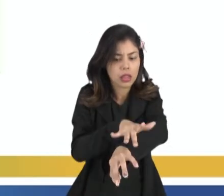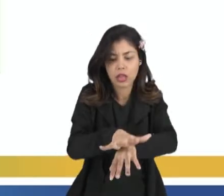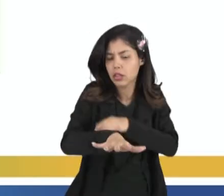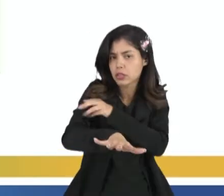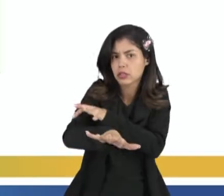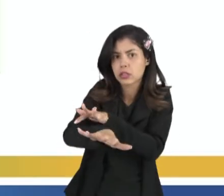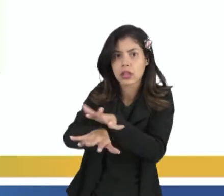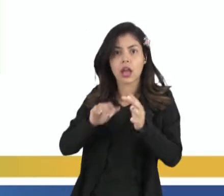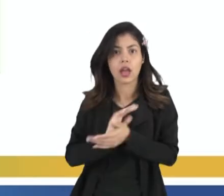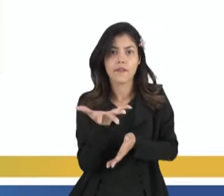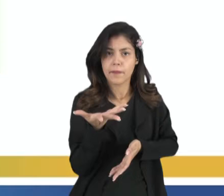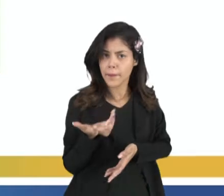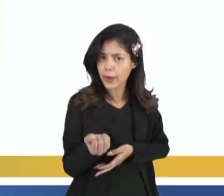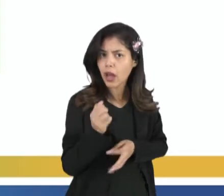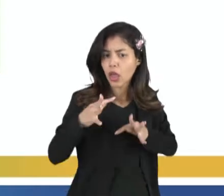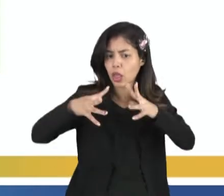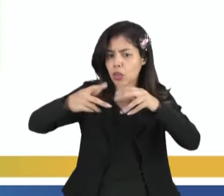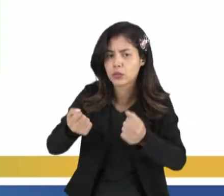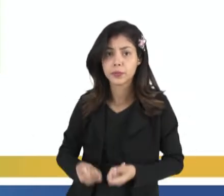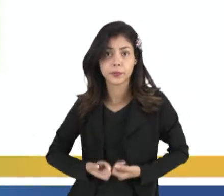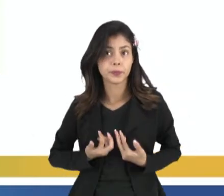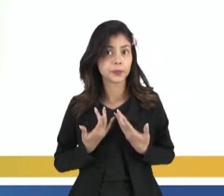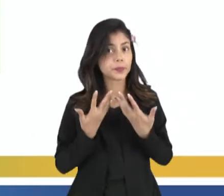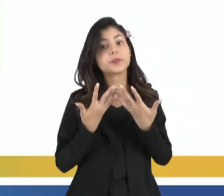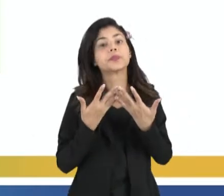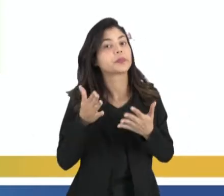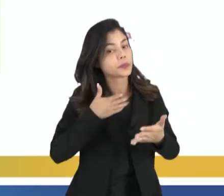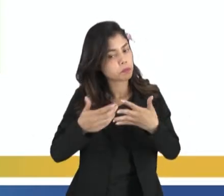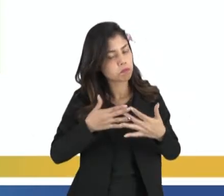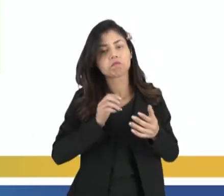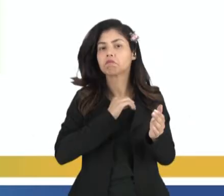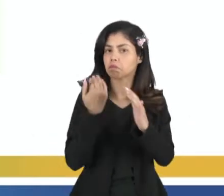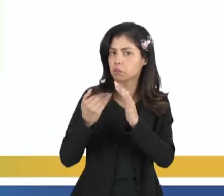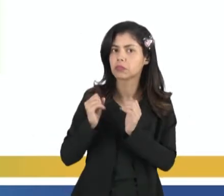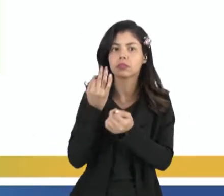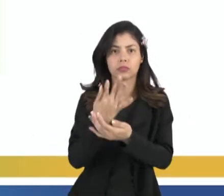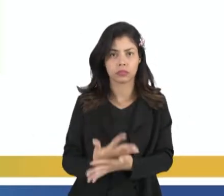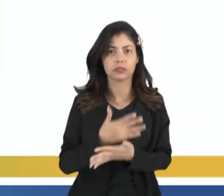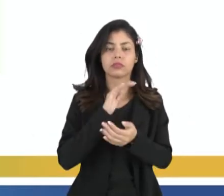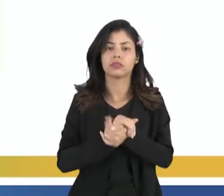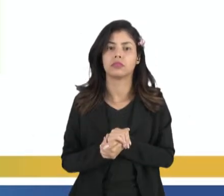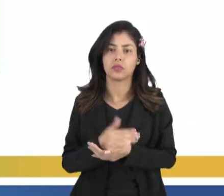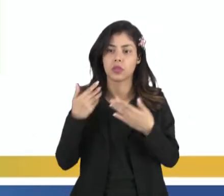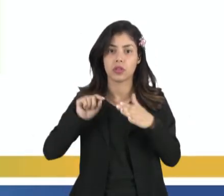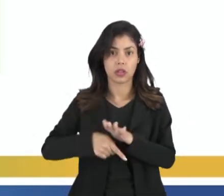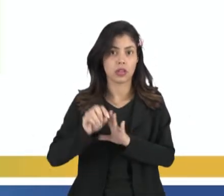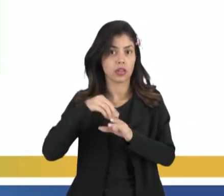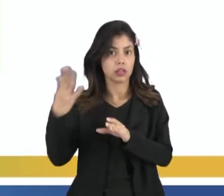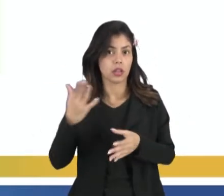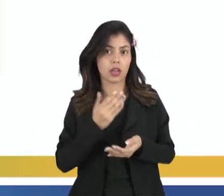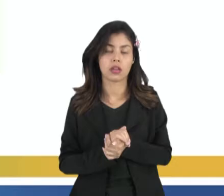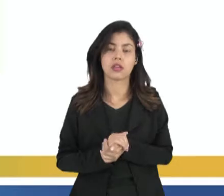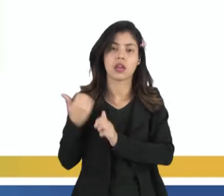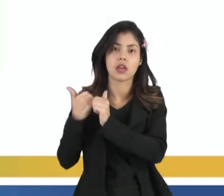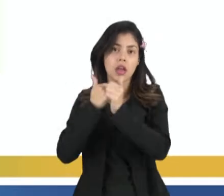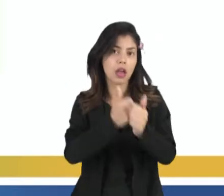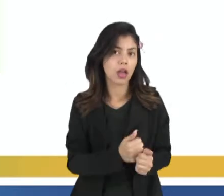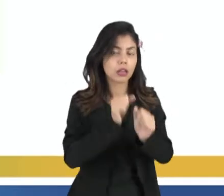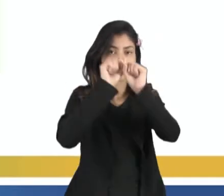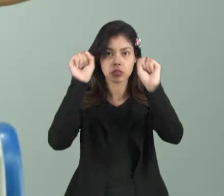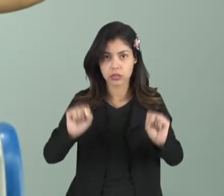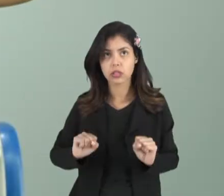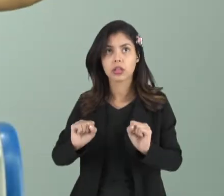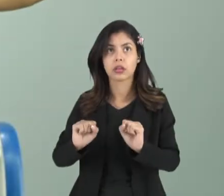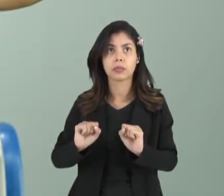conseguir captar todo estímulo, qualquer mensagem, qualquer ação externa, e acabar conduzindo para chegar até o